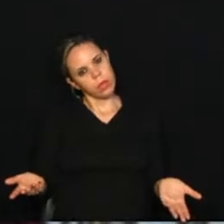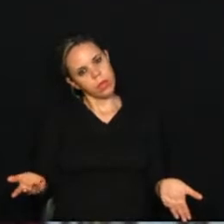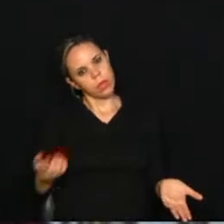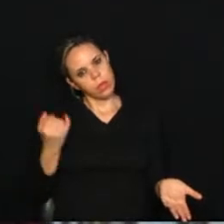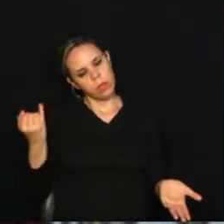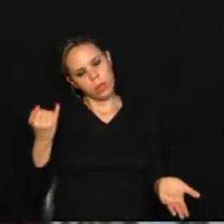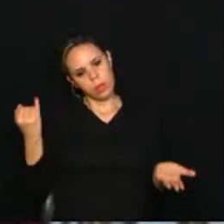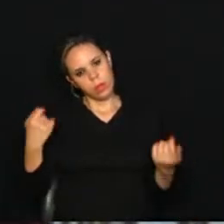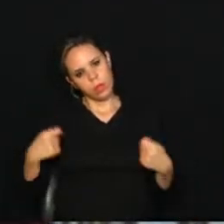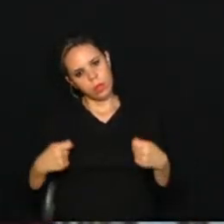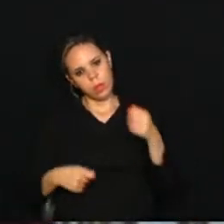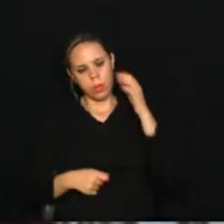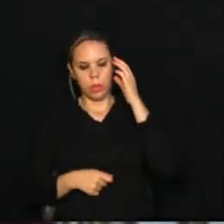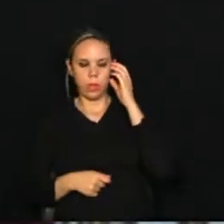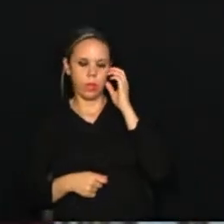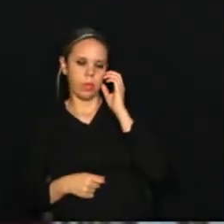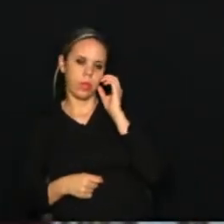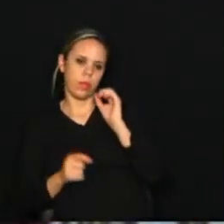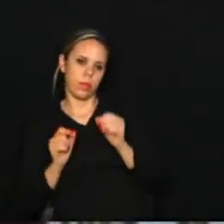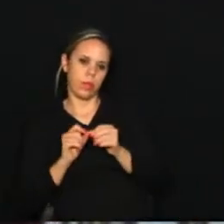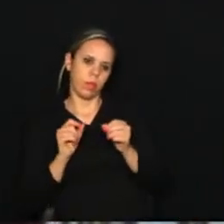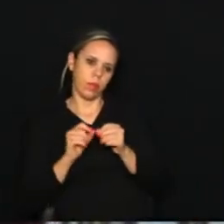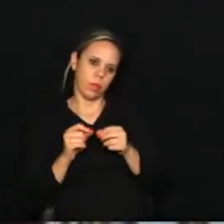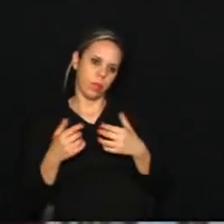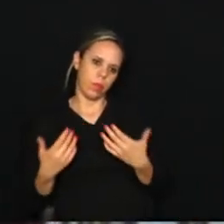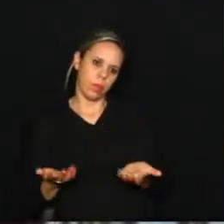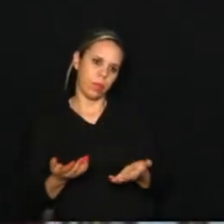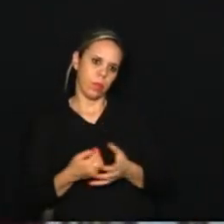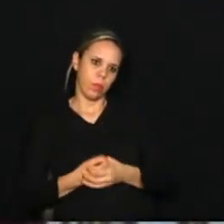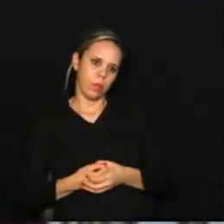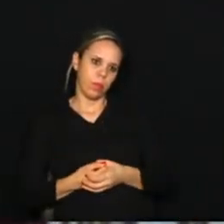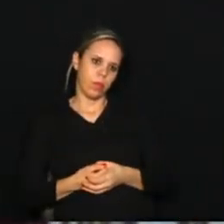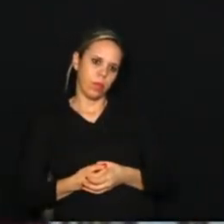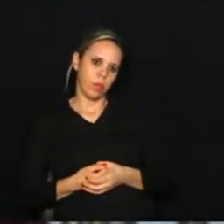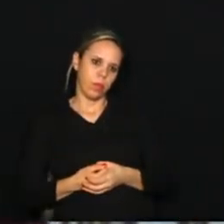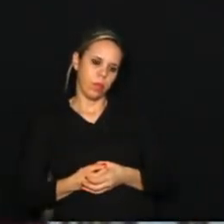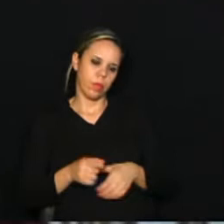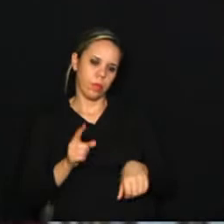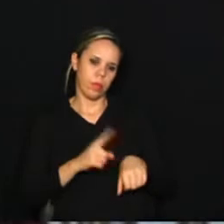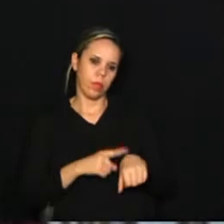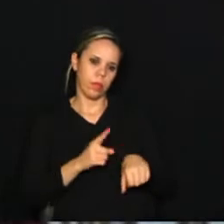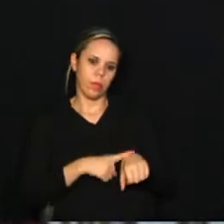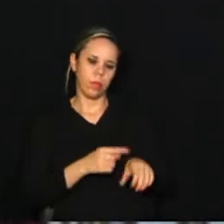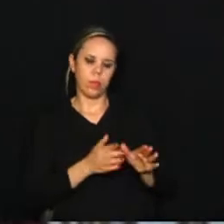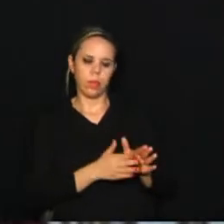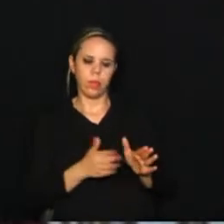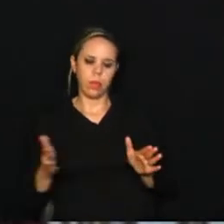extremamente necessário de ser feito em épocas de